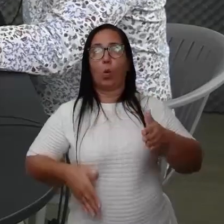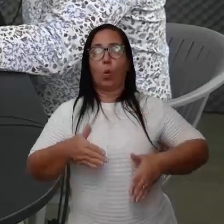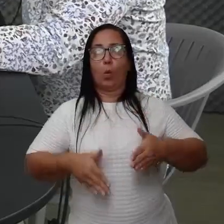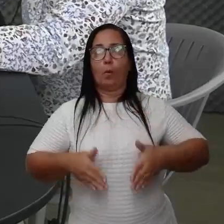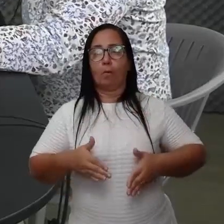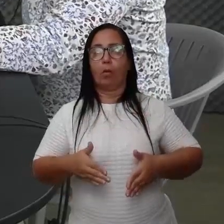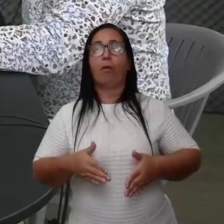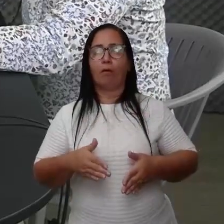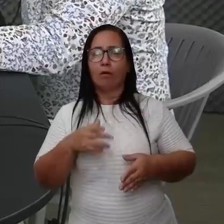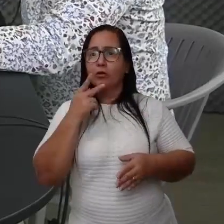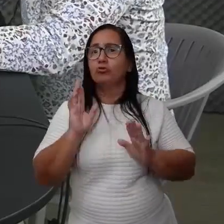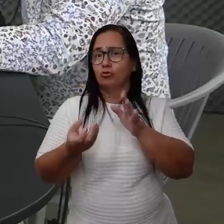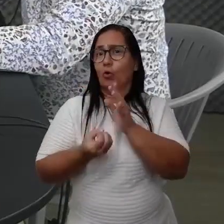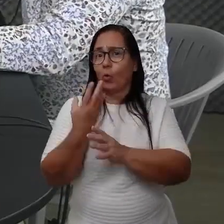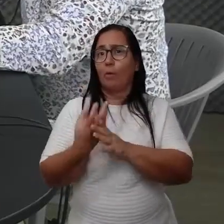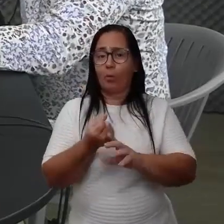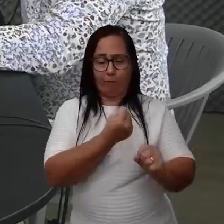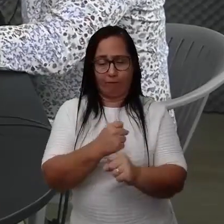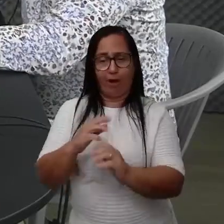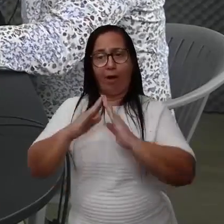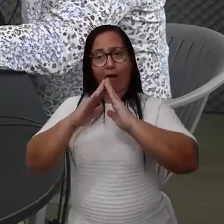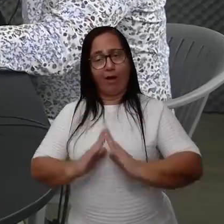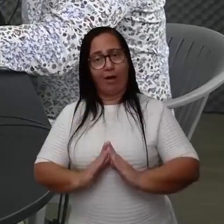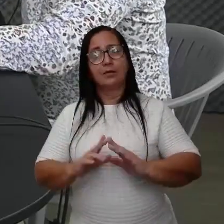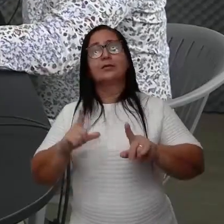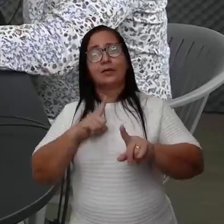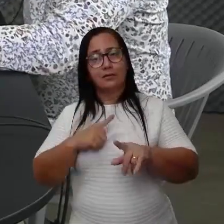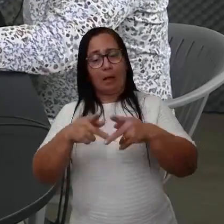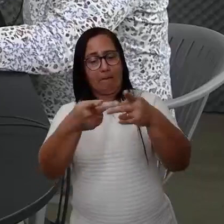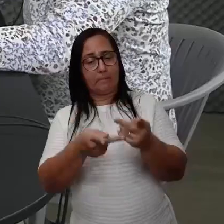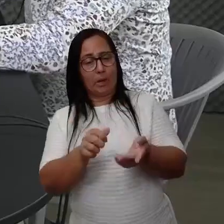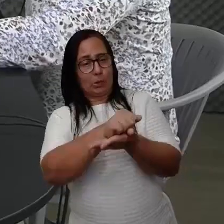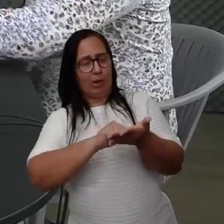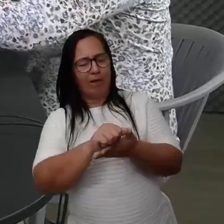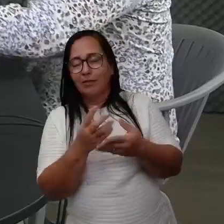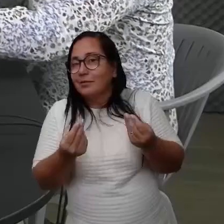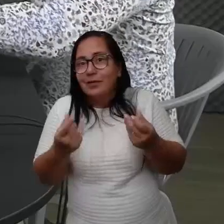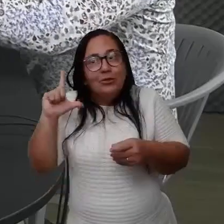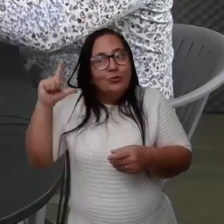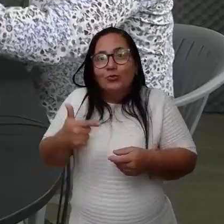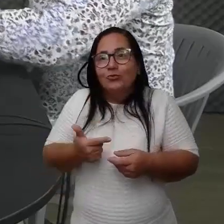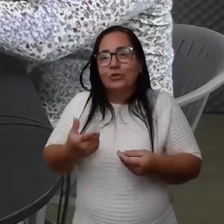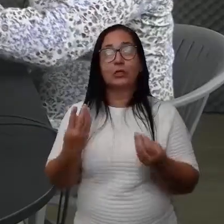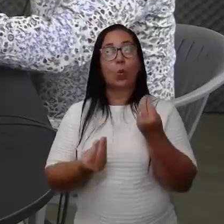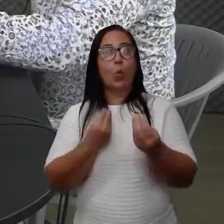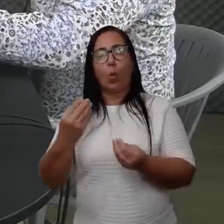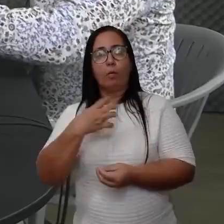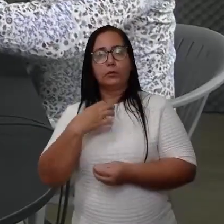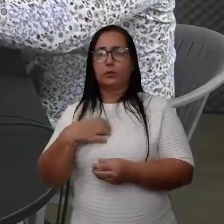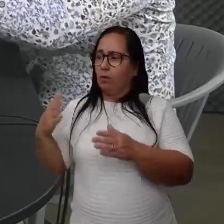gente tudo, comprou hoje né? aquele robozinho que vai Varre à casa. E ela lava a louça. Pois é. Pois é, mas era tudo, né? Como foi para